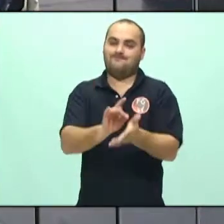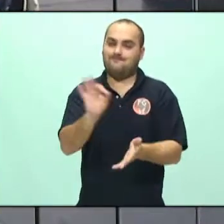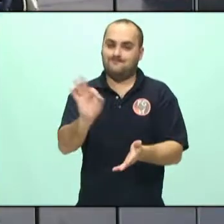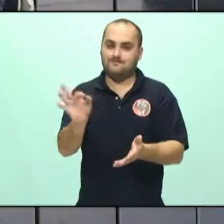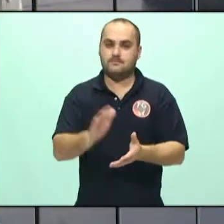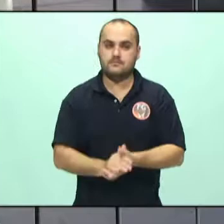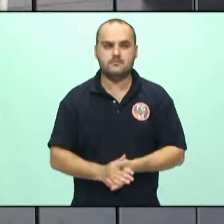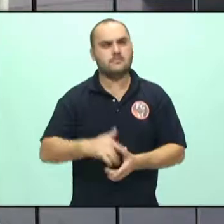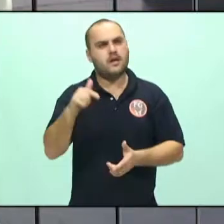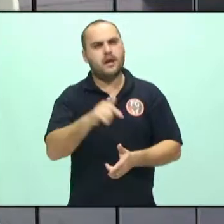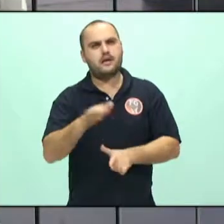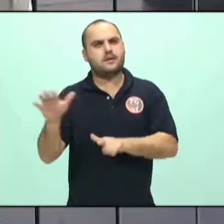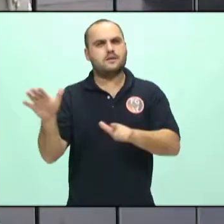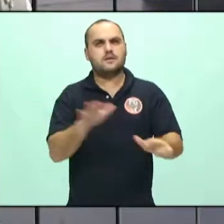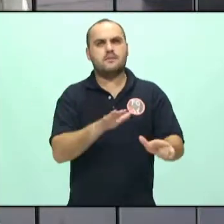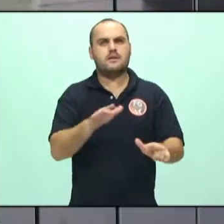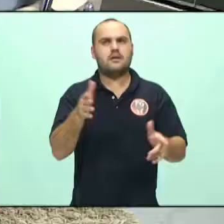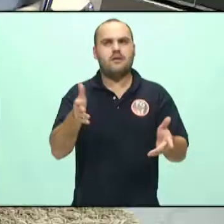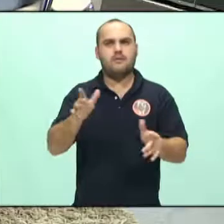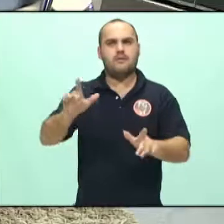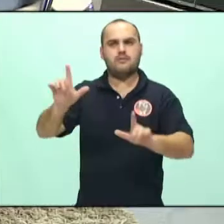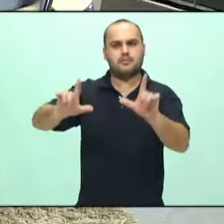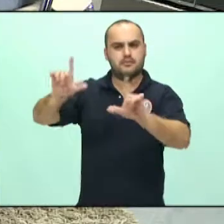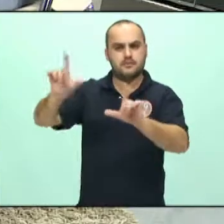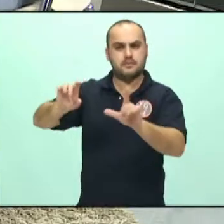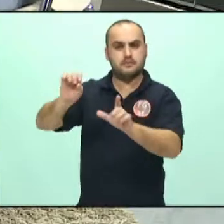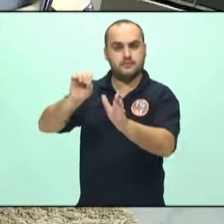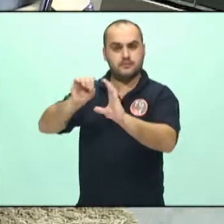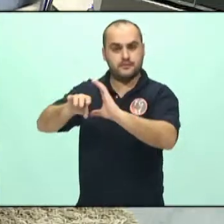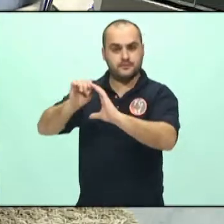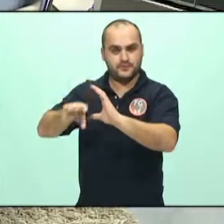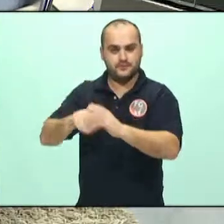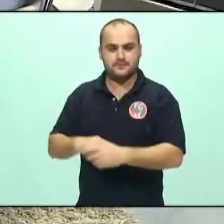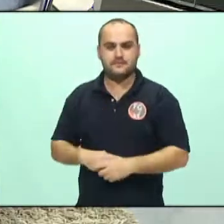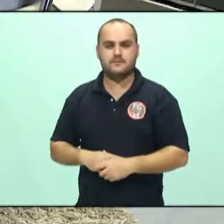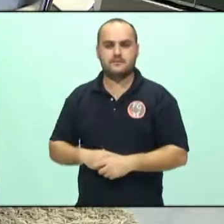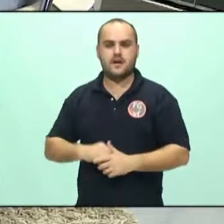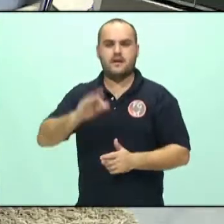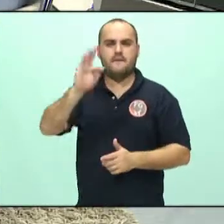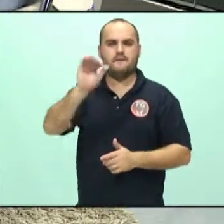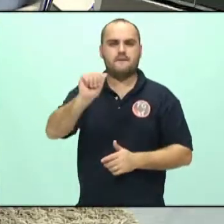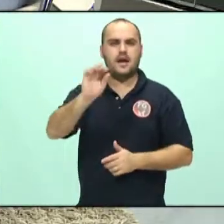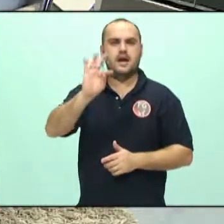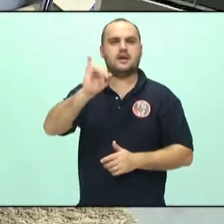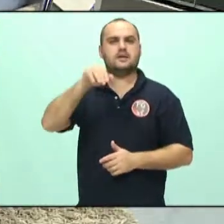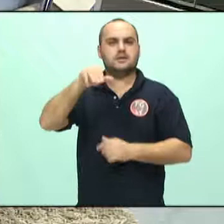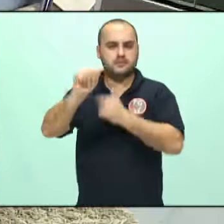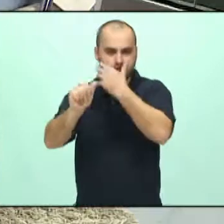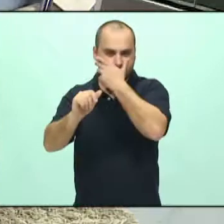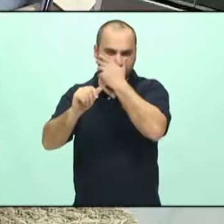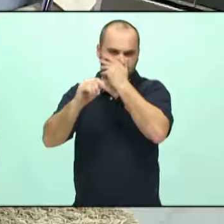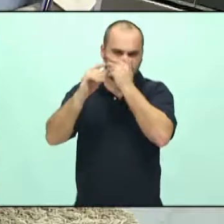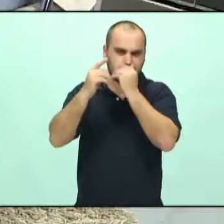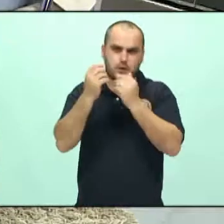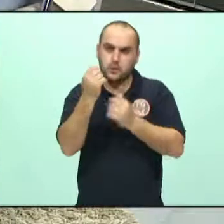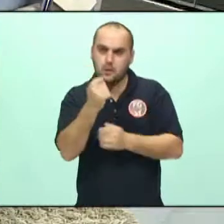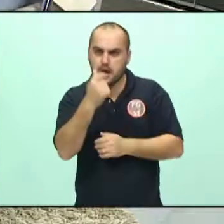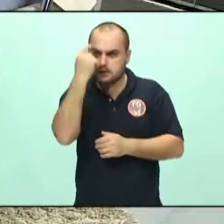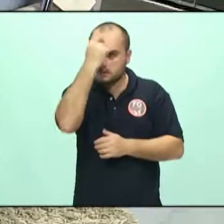semana passou na Fátima Bernardes, na Globo, um programa, acho que foi mais de meia hora de programa em rede